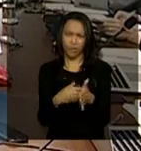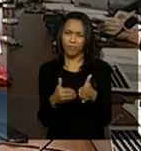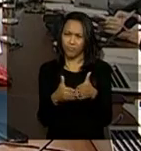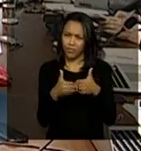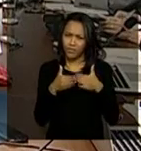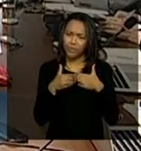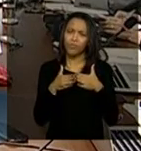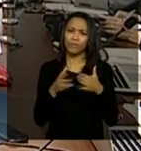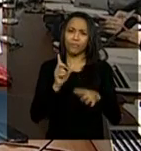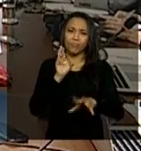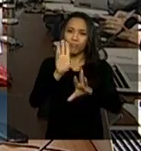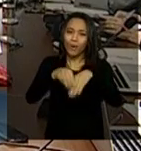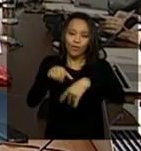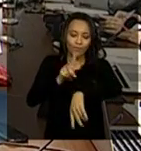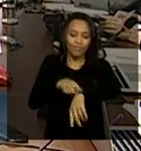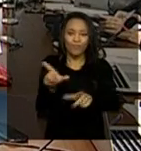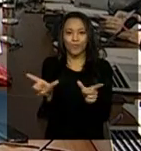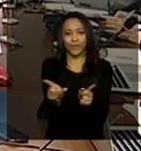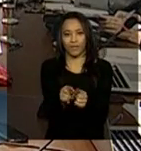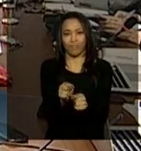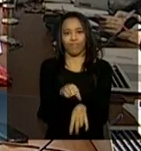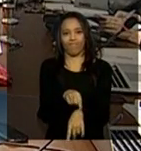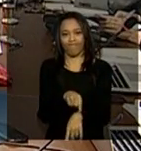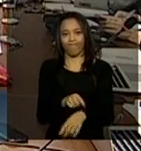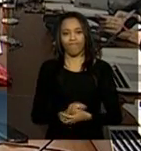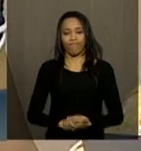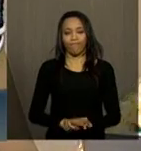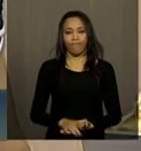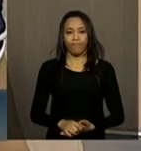nós estamos em tempo já.